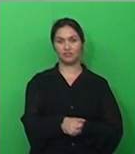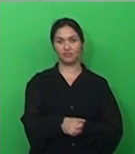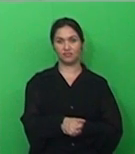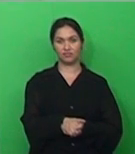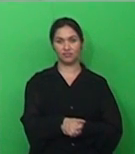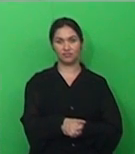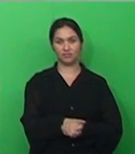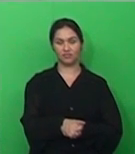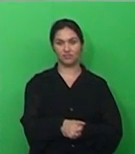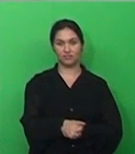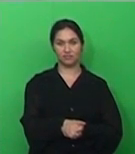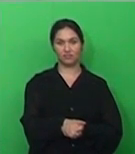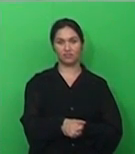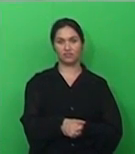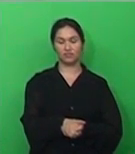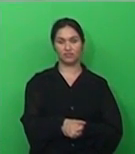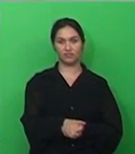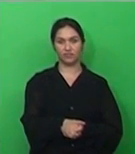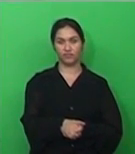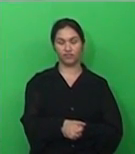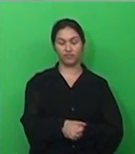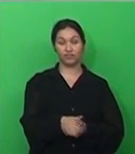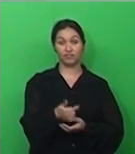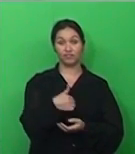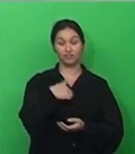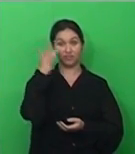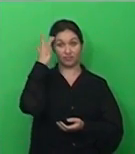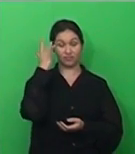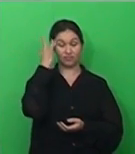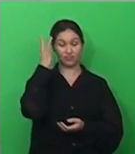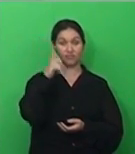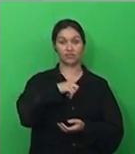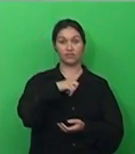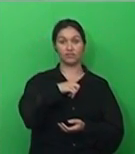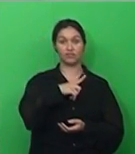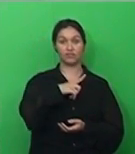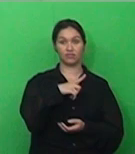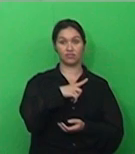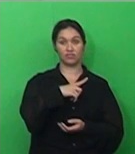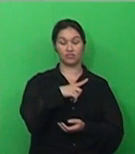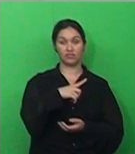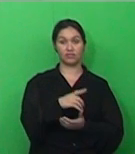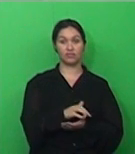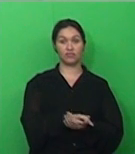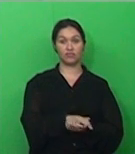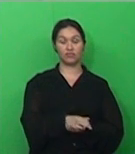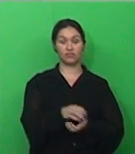Eu vou mais além. Eu acho que deveria ter, por parte do Executivo, esse